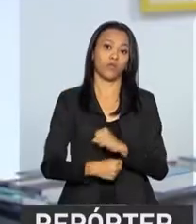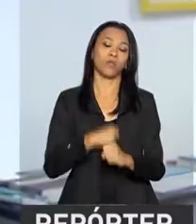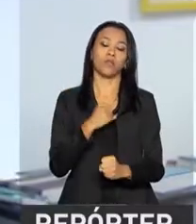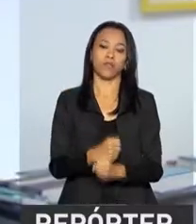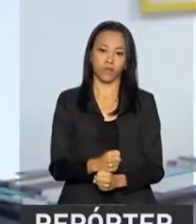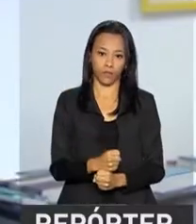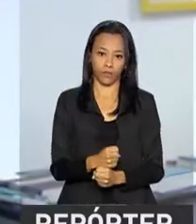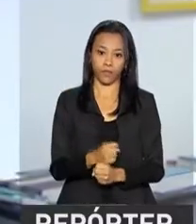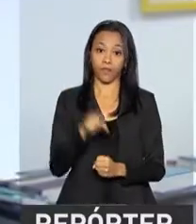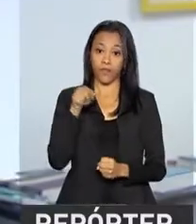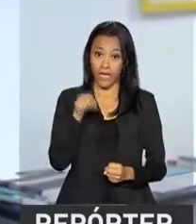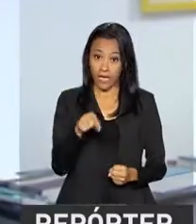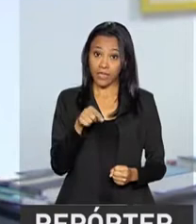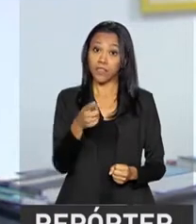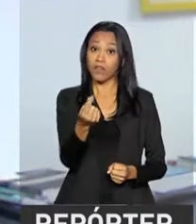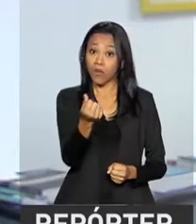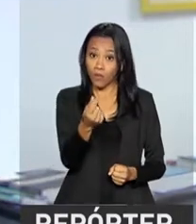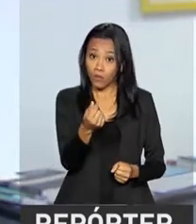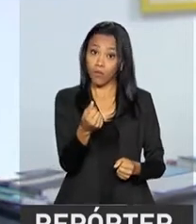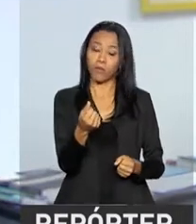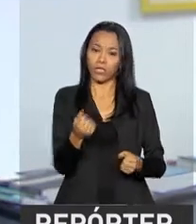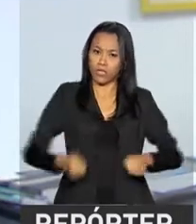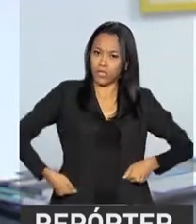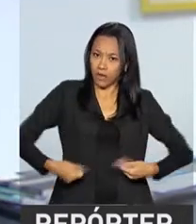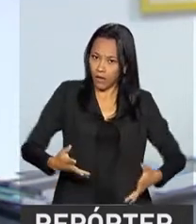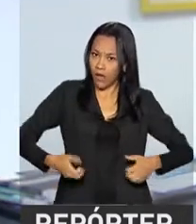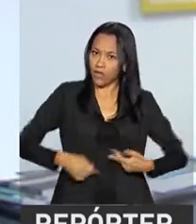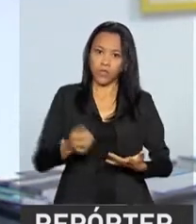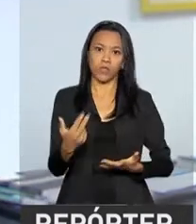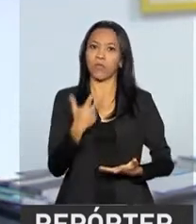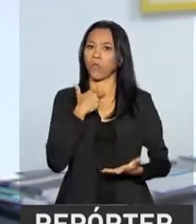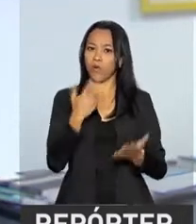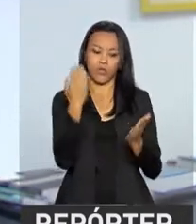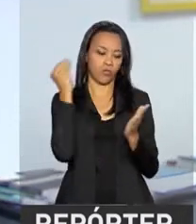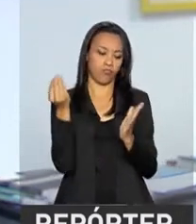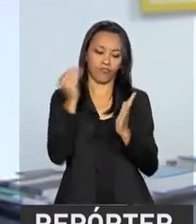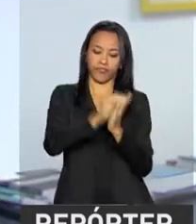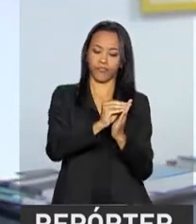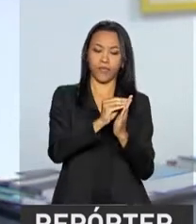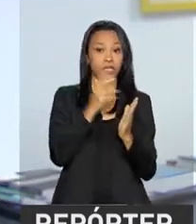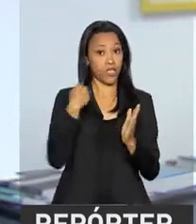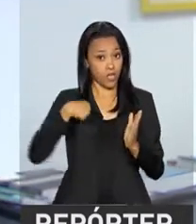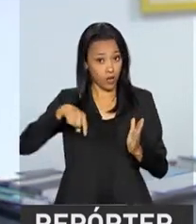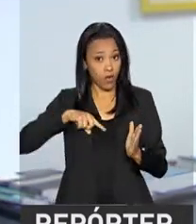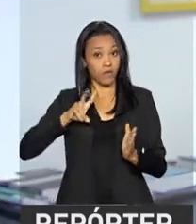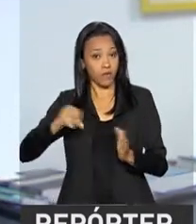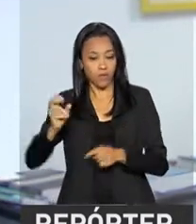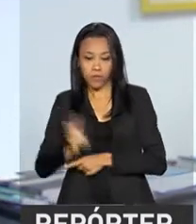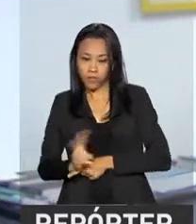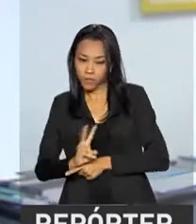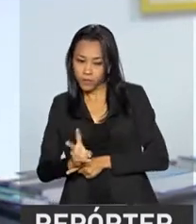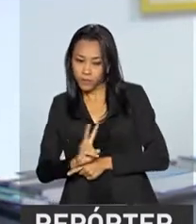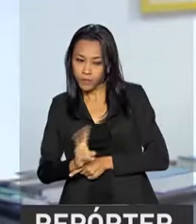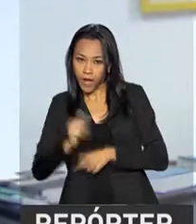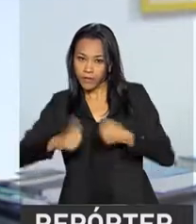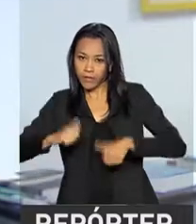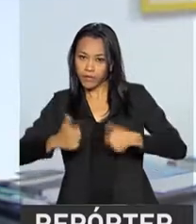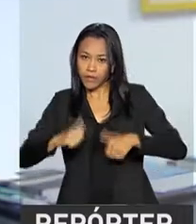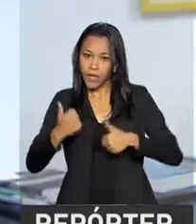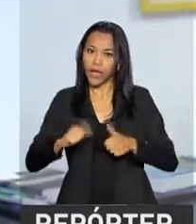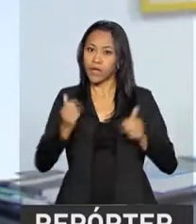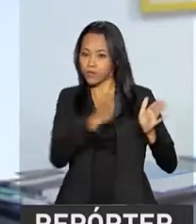custos não devem ser repassados imediatamente porque nós vamos avaliar durante um ano como está a freqüência de utilização a sinistralidade